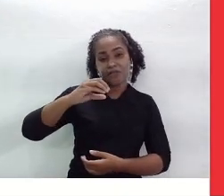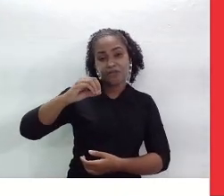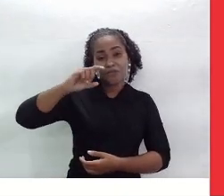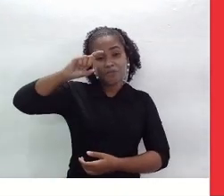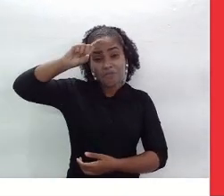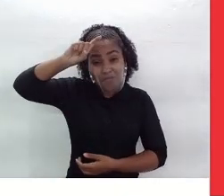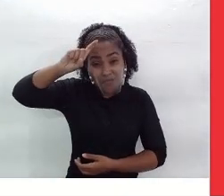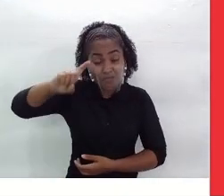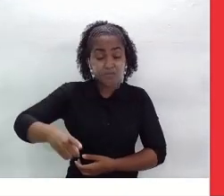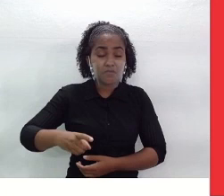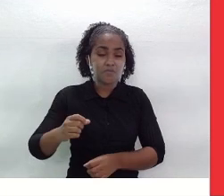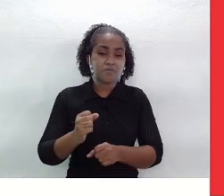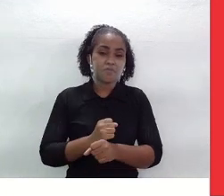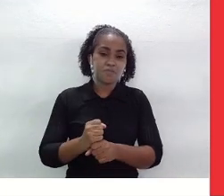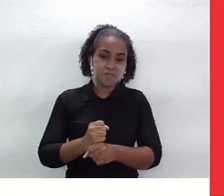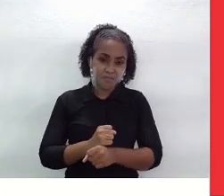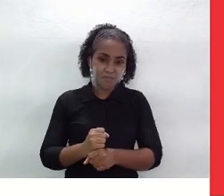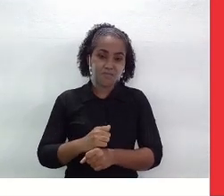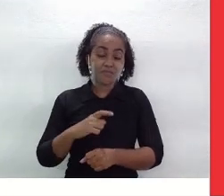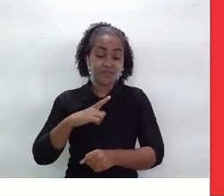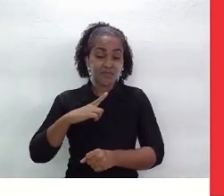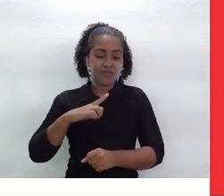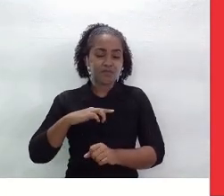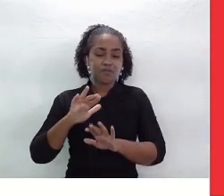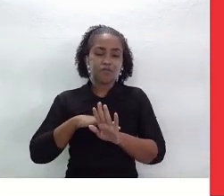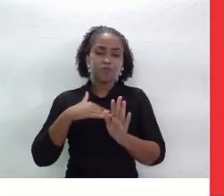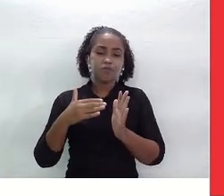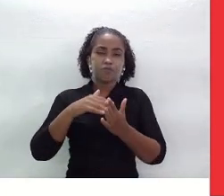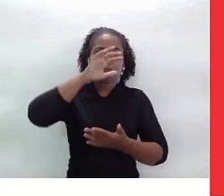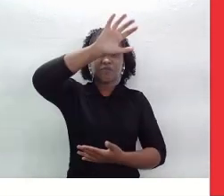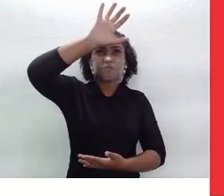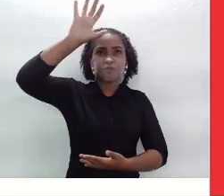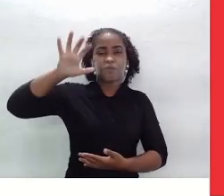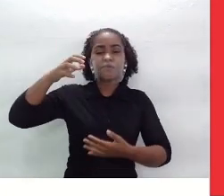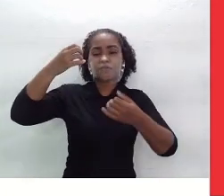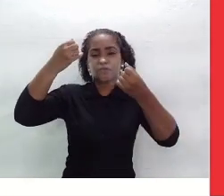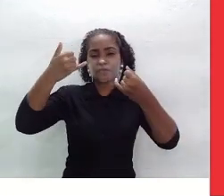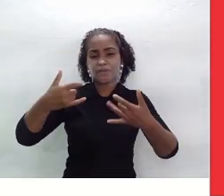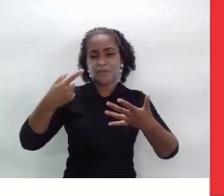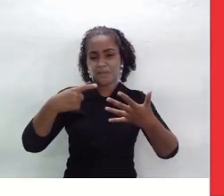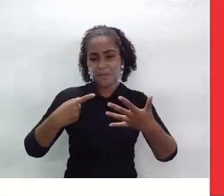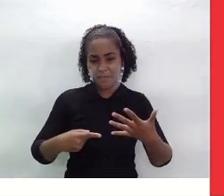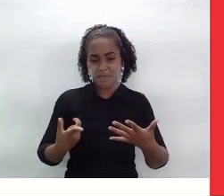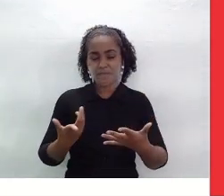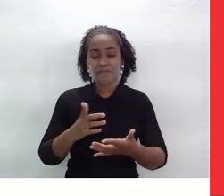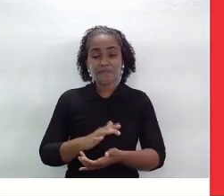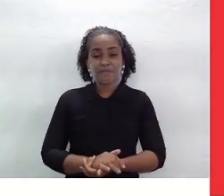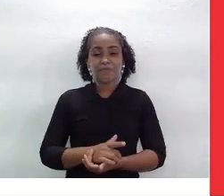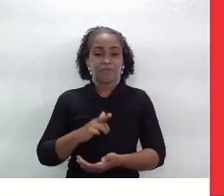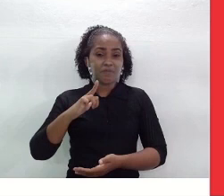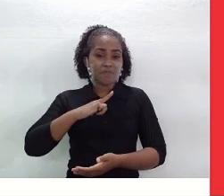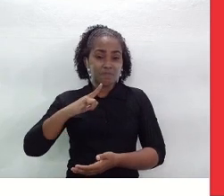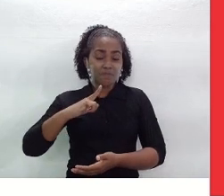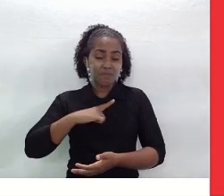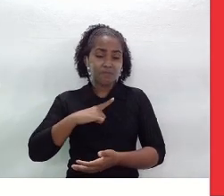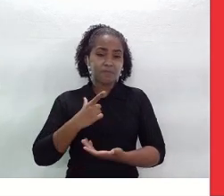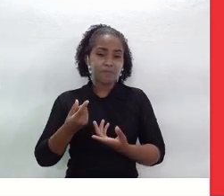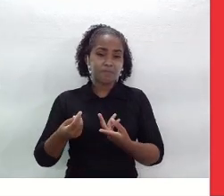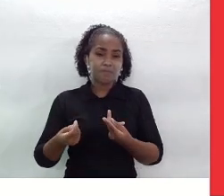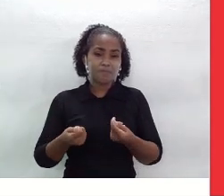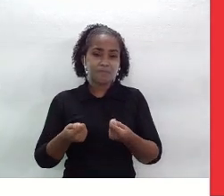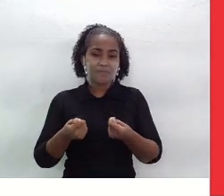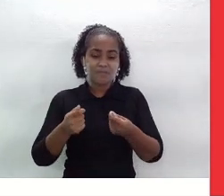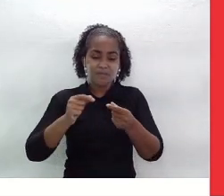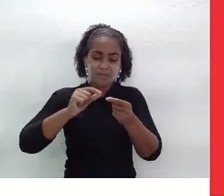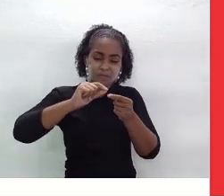anos atrás. Então, em todos esses lugares, né, que tinha